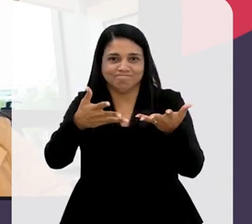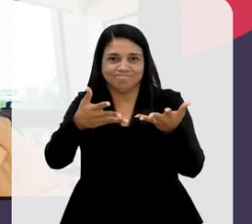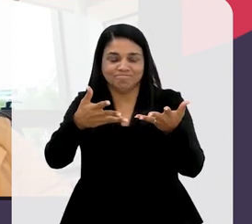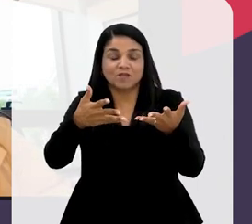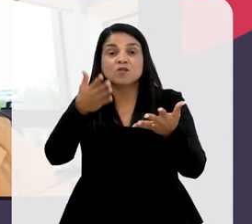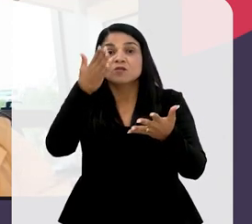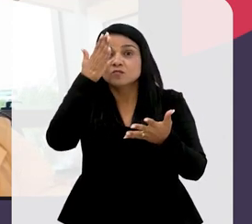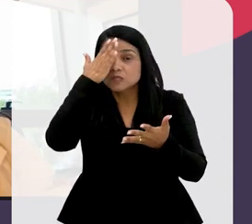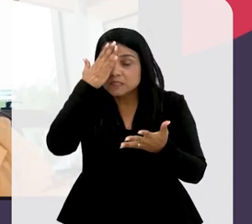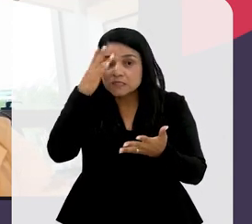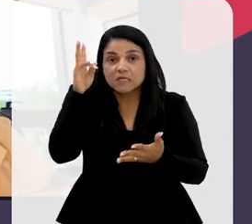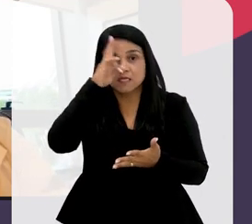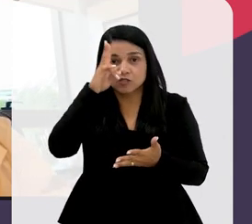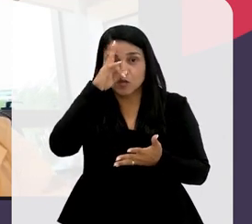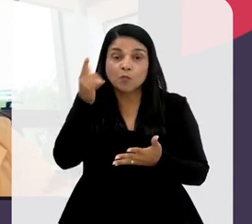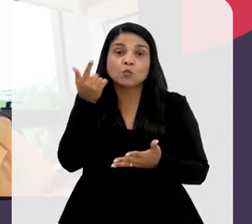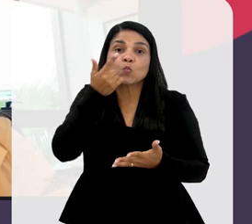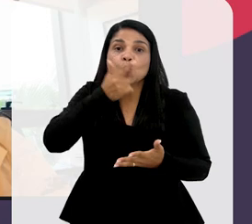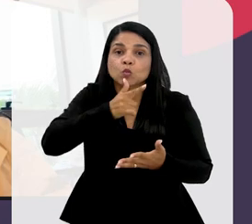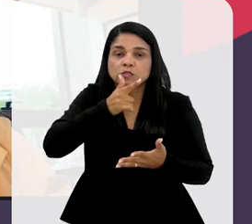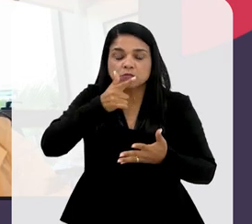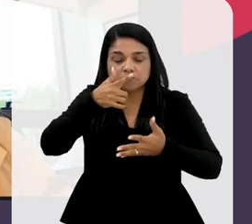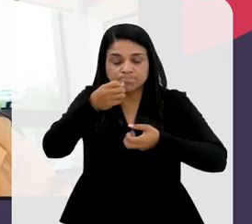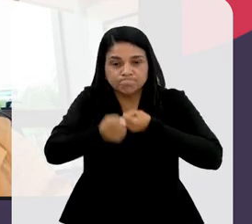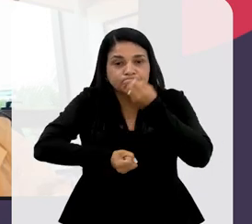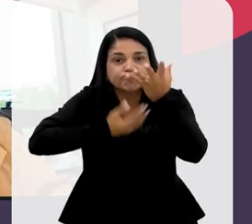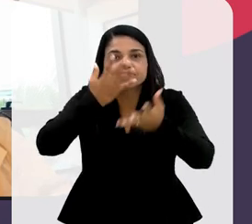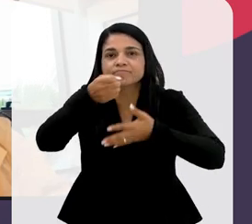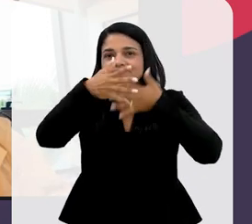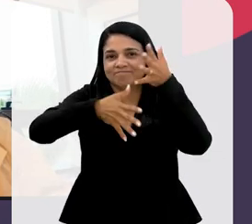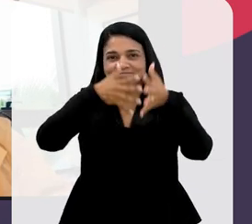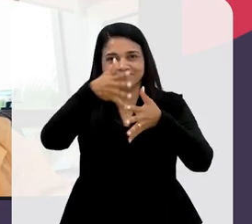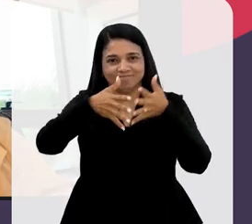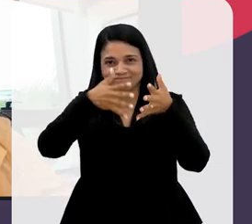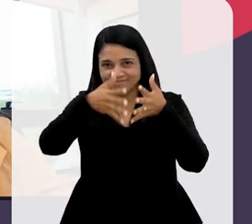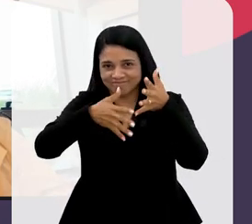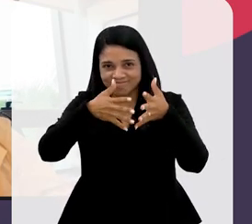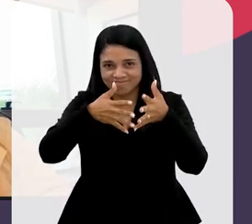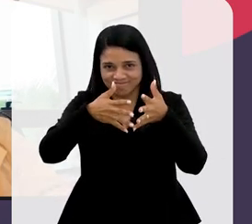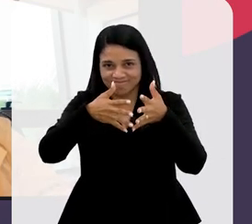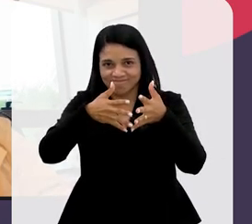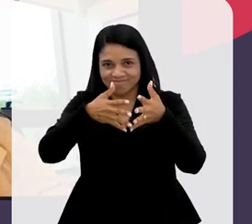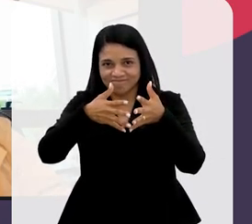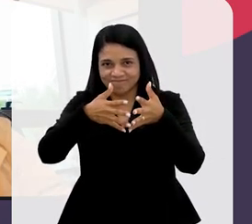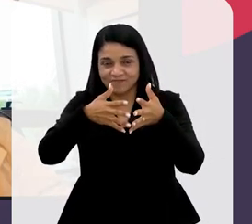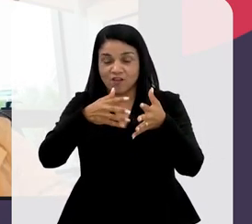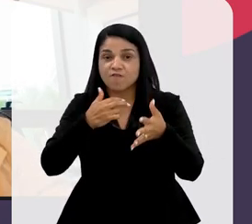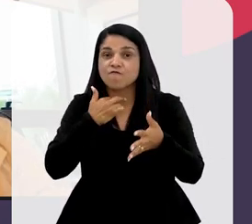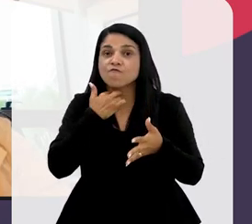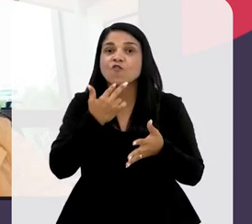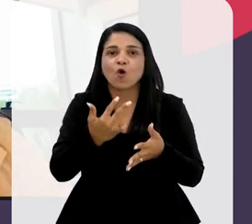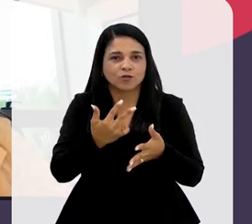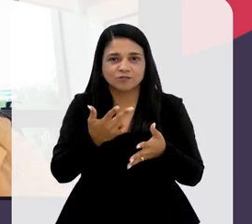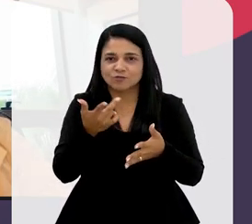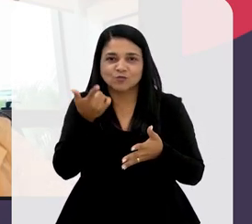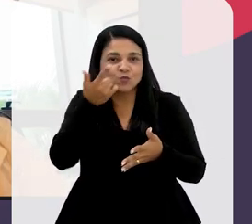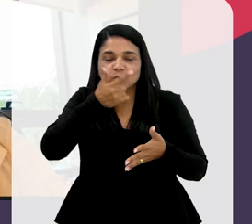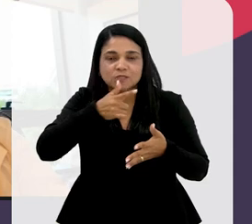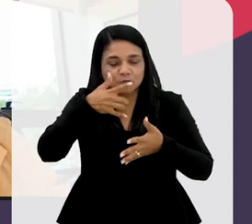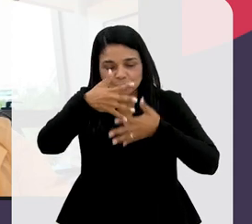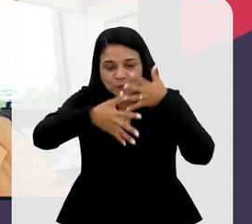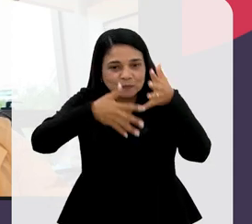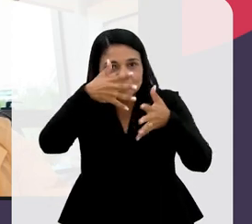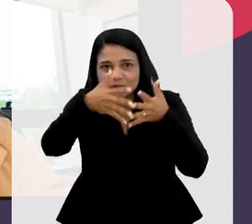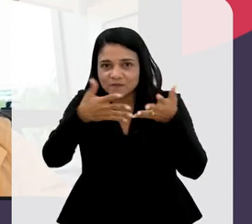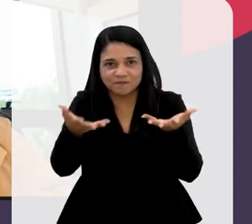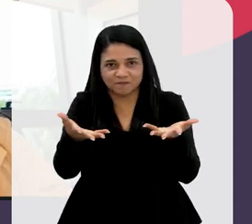aquilo. Eu sei a história, mas eu não estou conseguindo transformar aquilo em voz. Ah, Numa eu